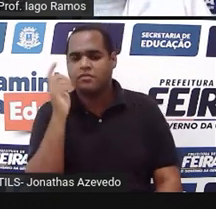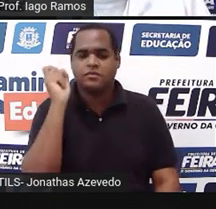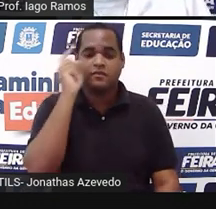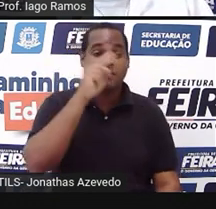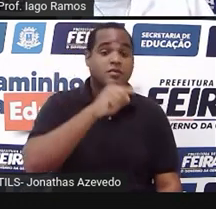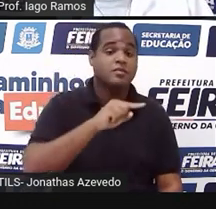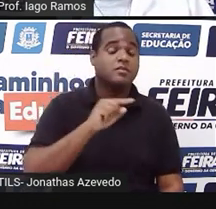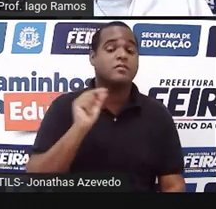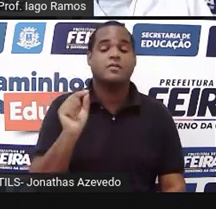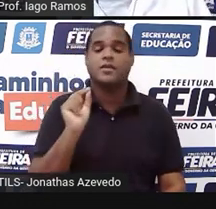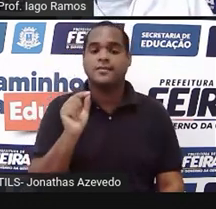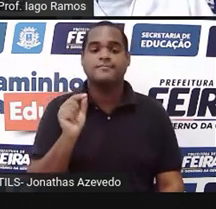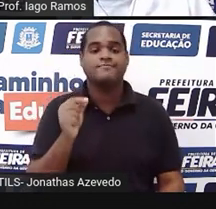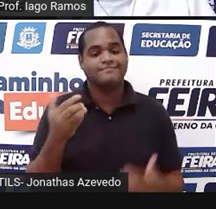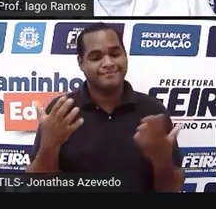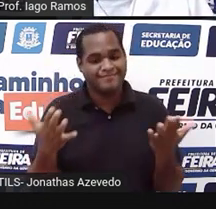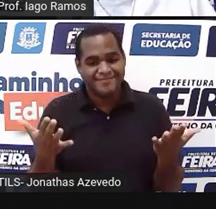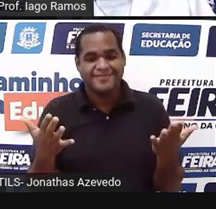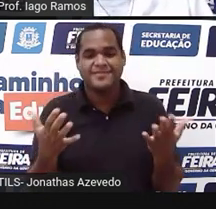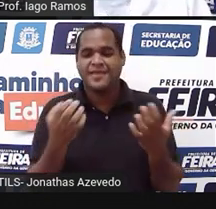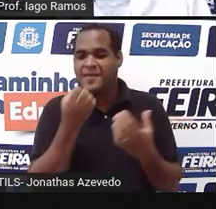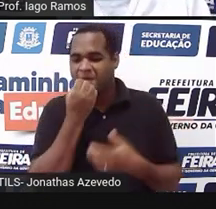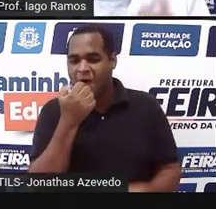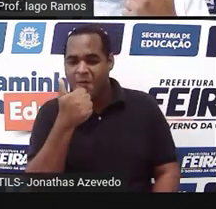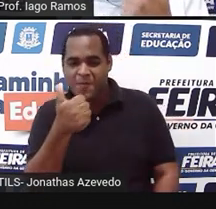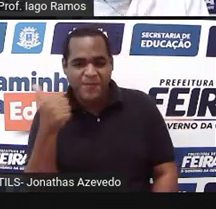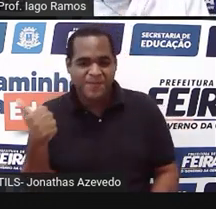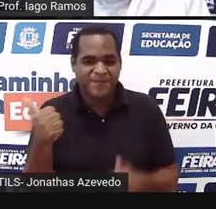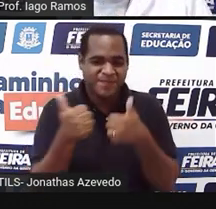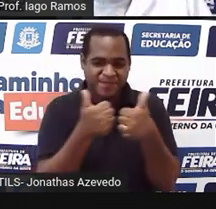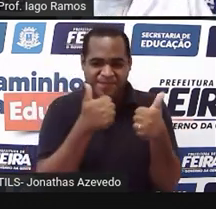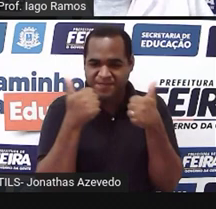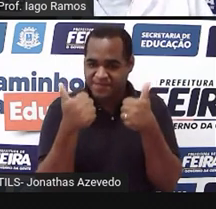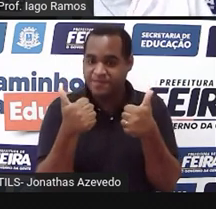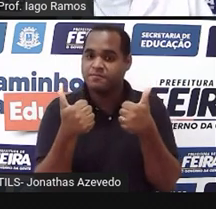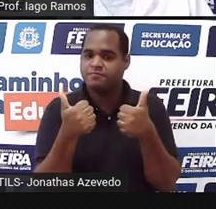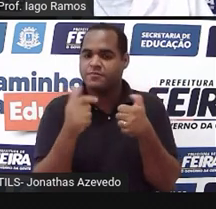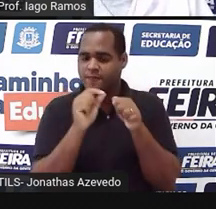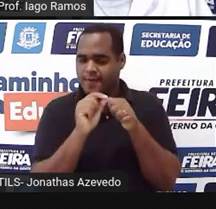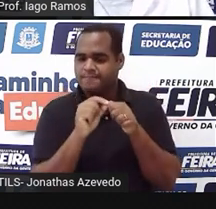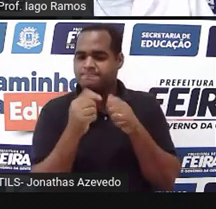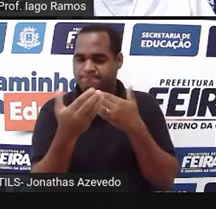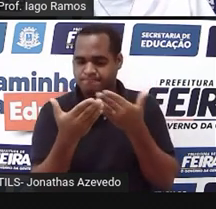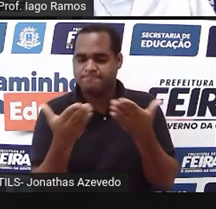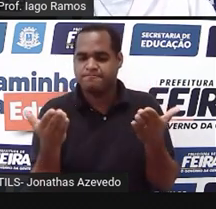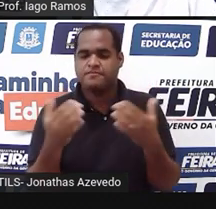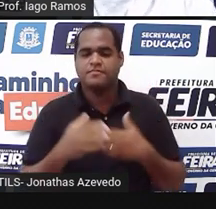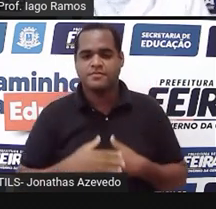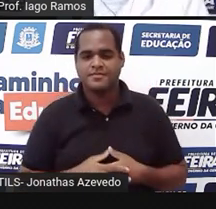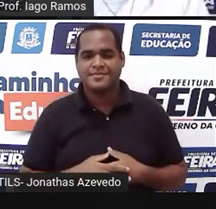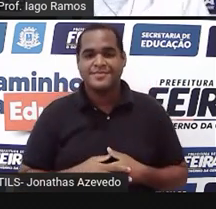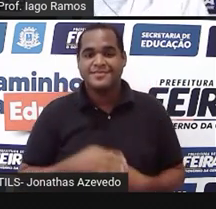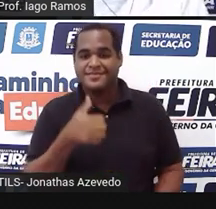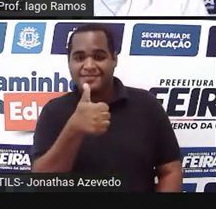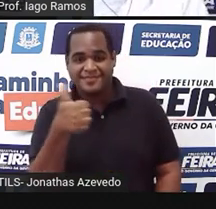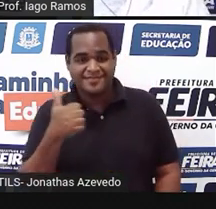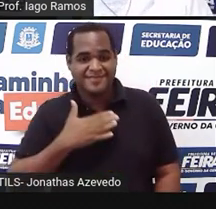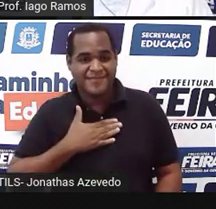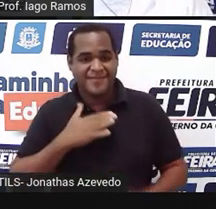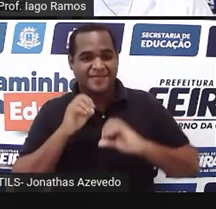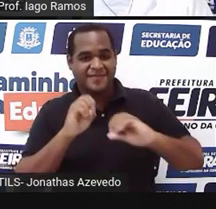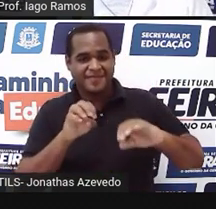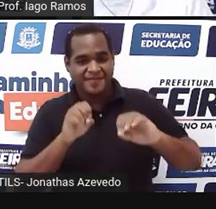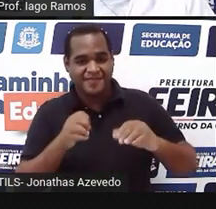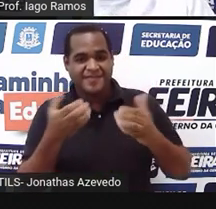fácil onde foi mais difícil tá bom beleza Bacana Então faz isso daí curtiu a nossa